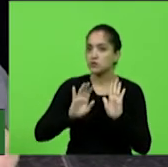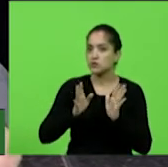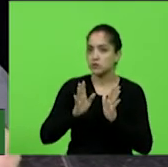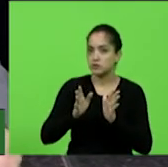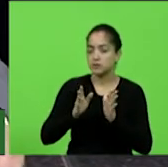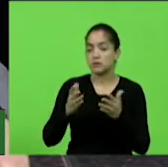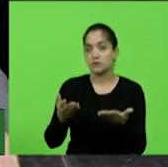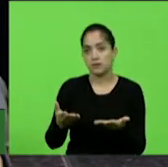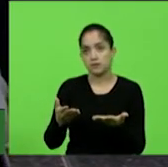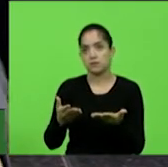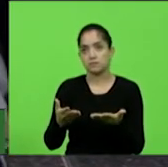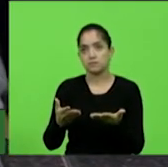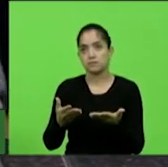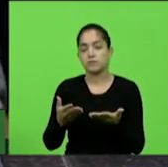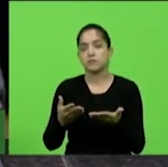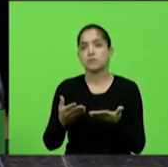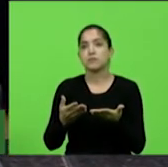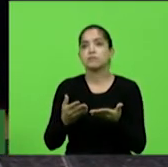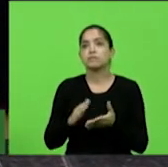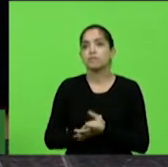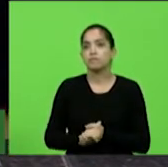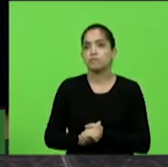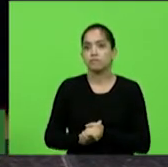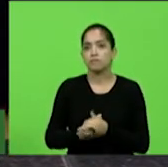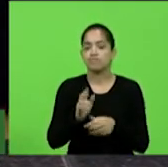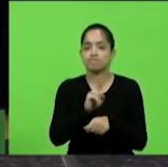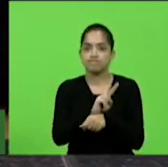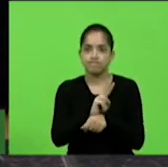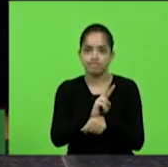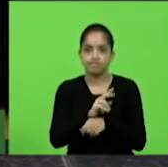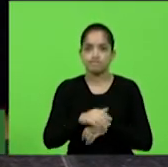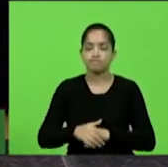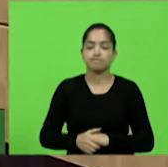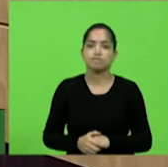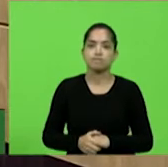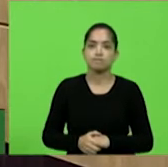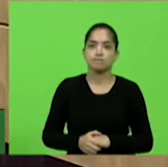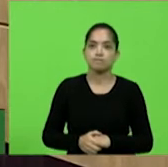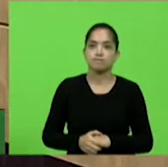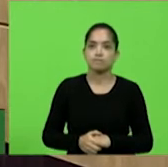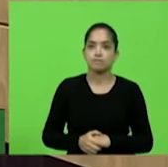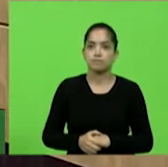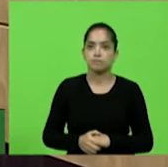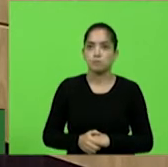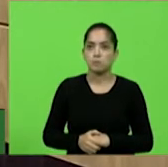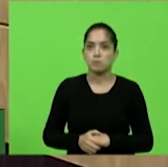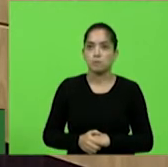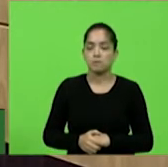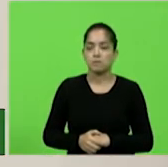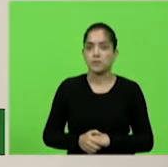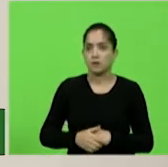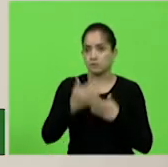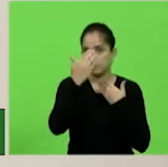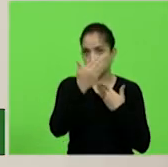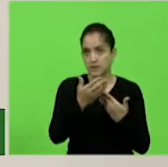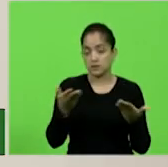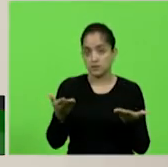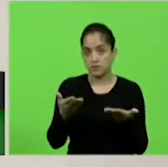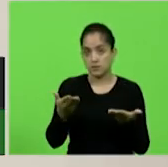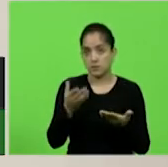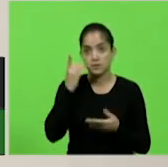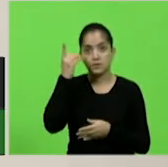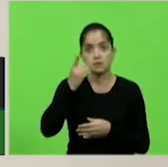Assembleia Legislativa não deve deixar de fazer essa investigação, senhor presidente. Muito obrigado. Obrigado, deputado Ivan Natos. Próximo